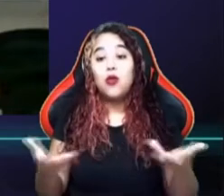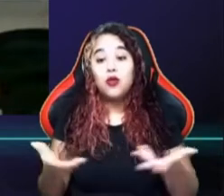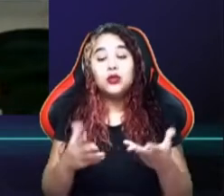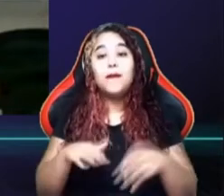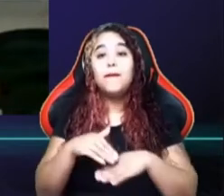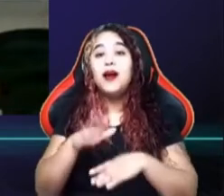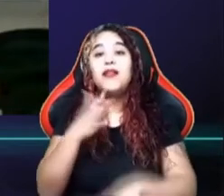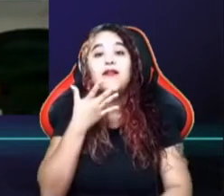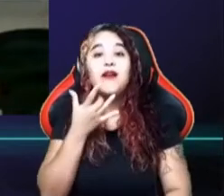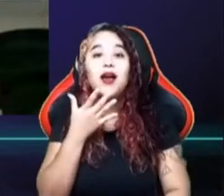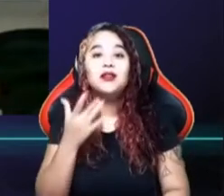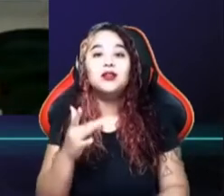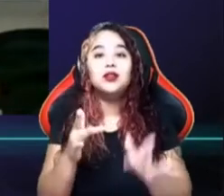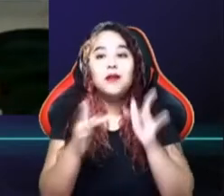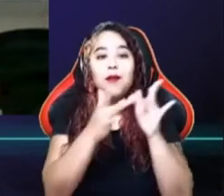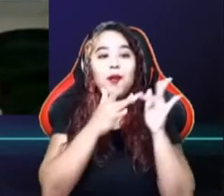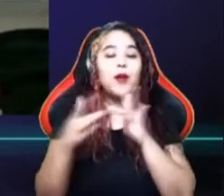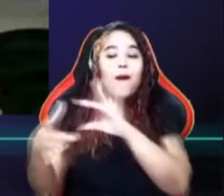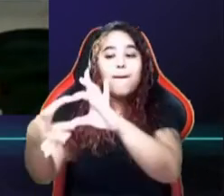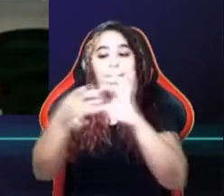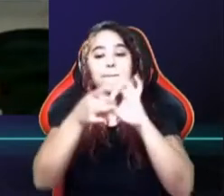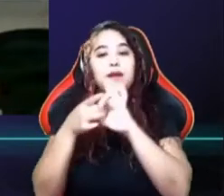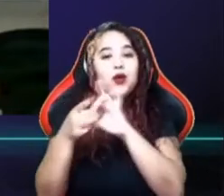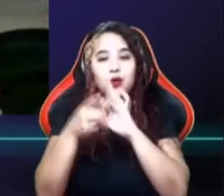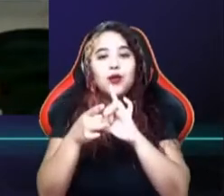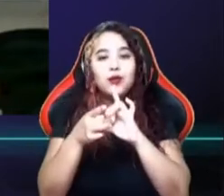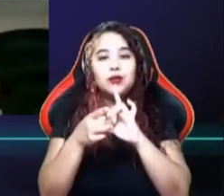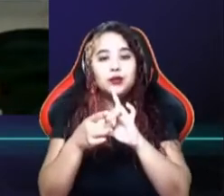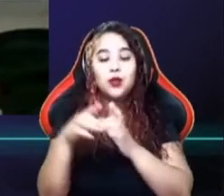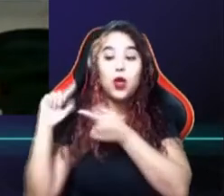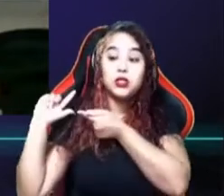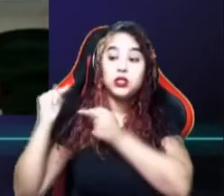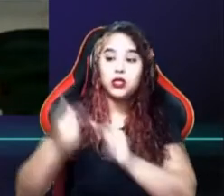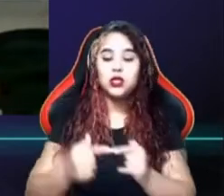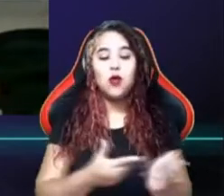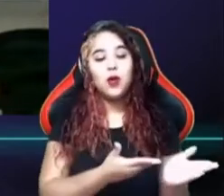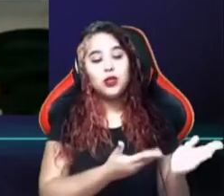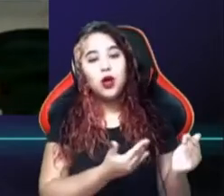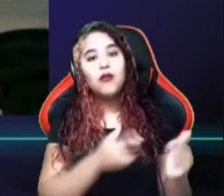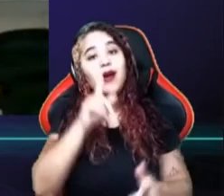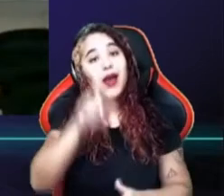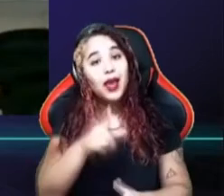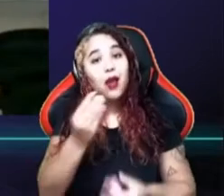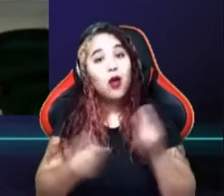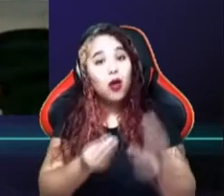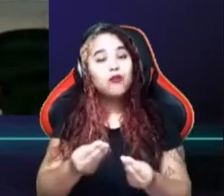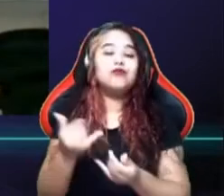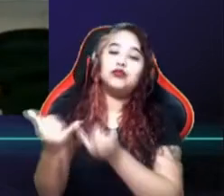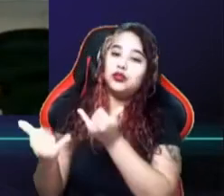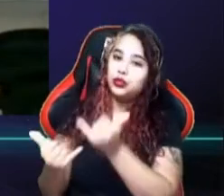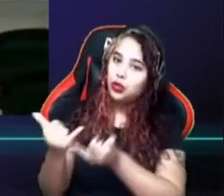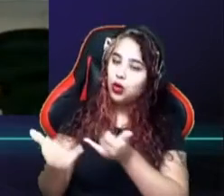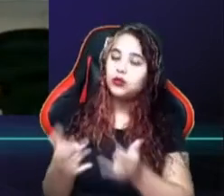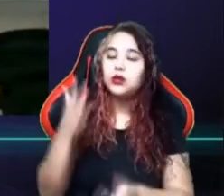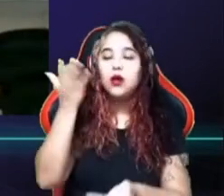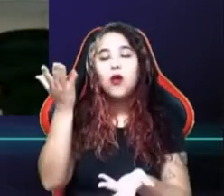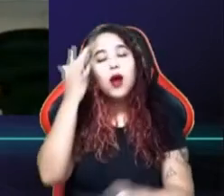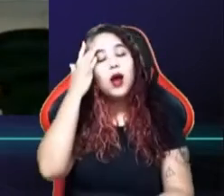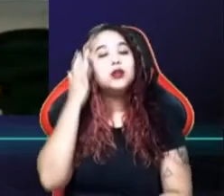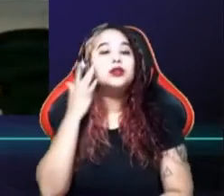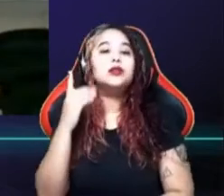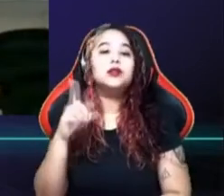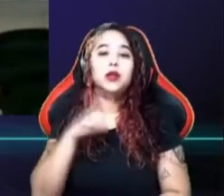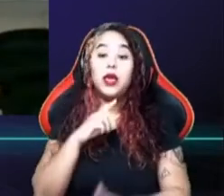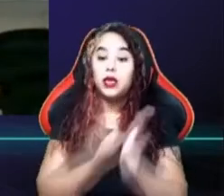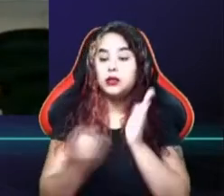com as gerações mais novas é justamente através dos jogos, né? Então, acho que tem aí, como você falou, além das marcas, tem